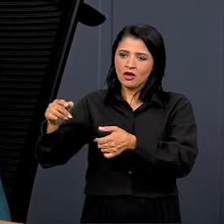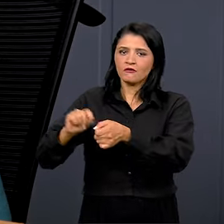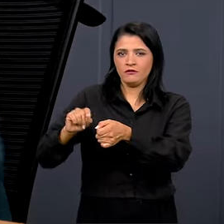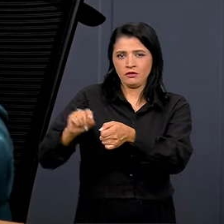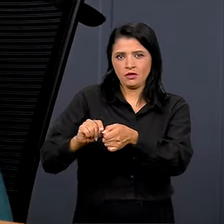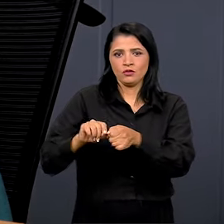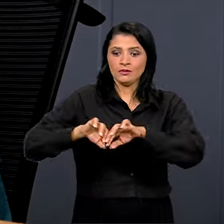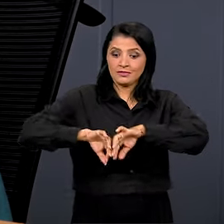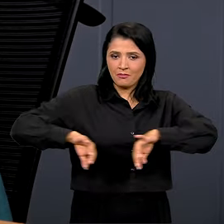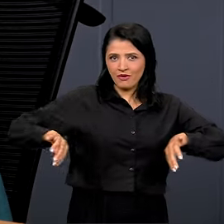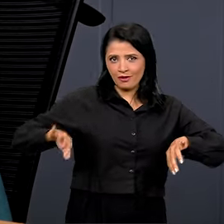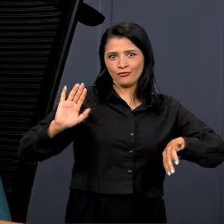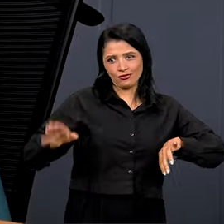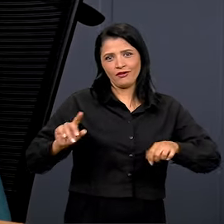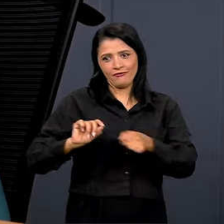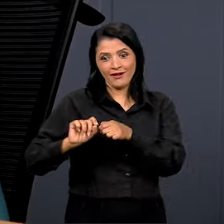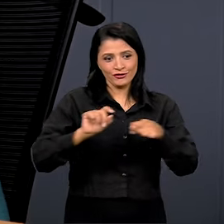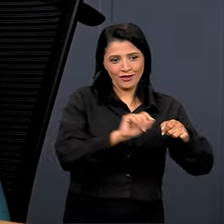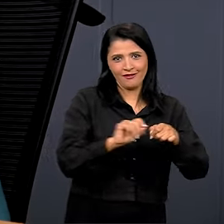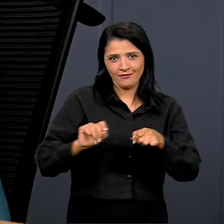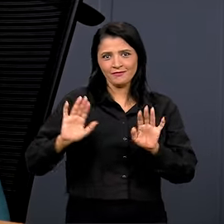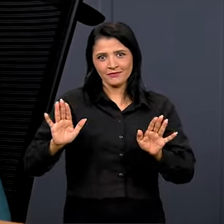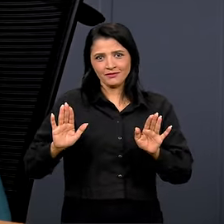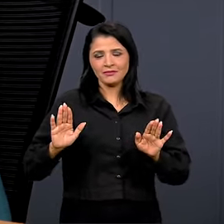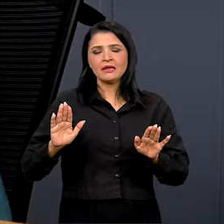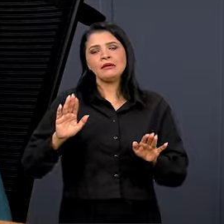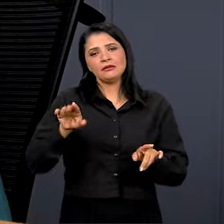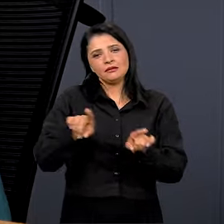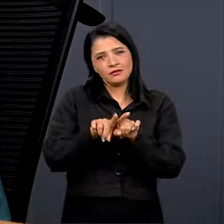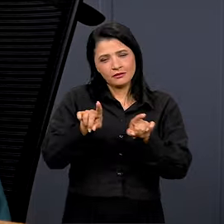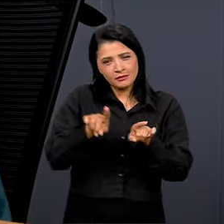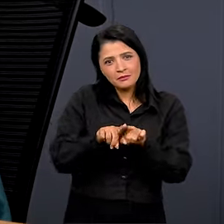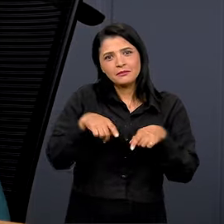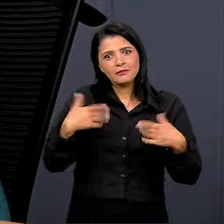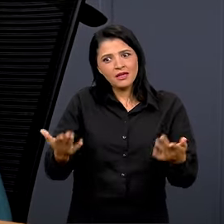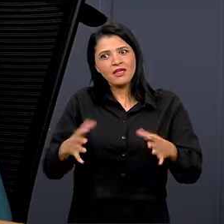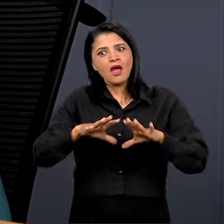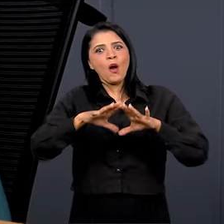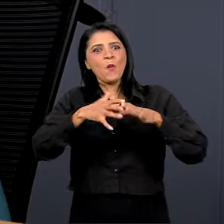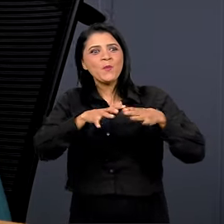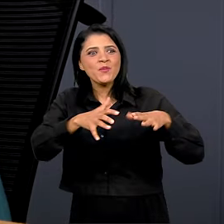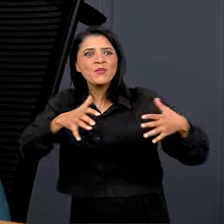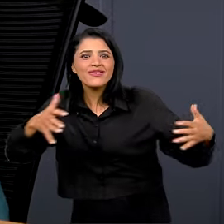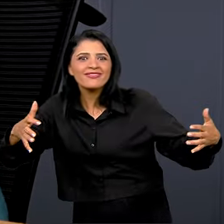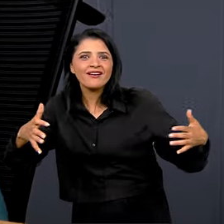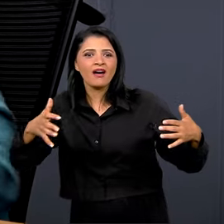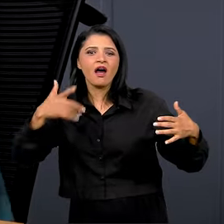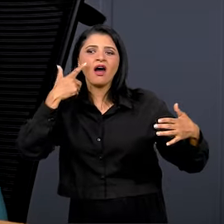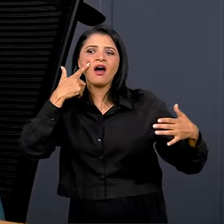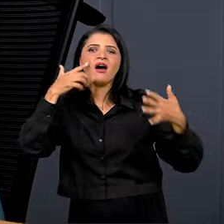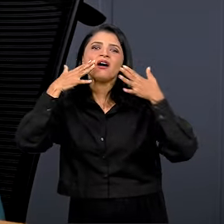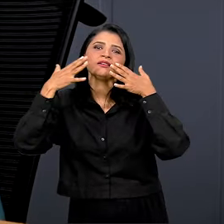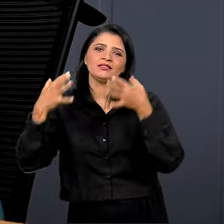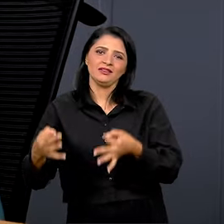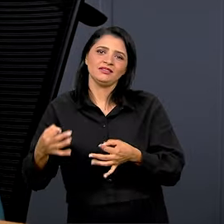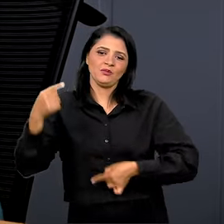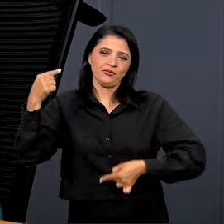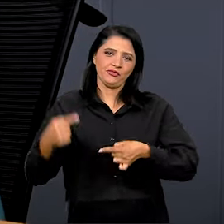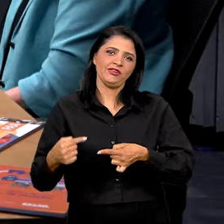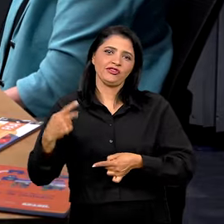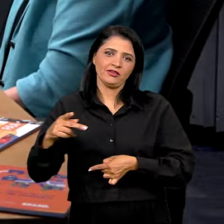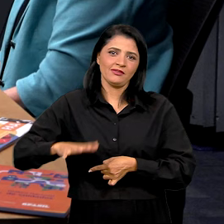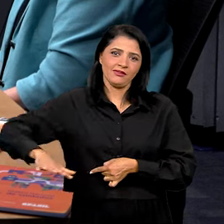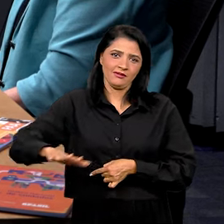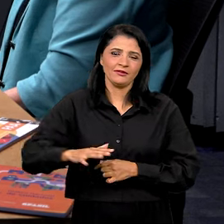sendo feito separadamente né e também eh expandir a atenção da política